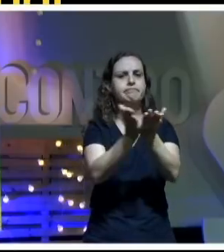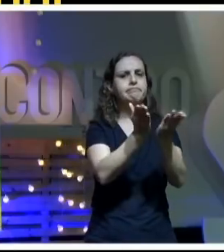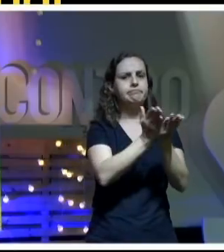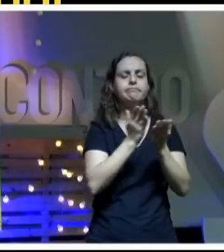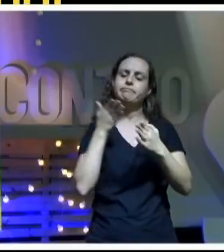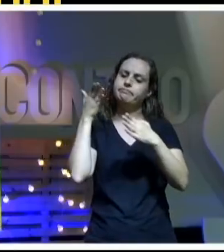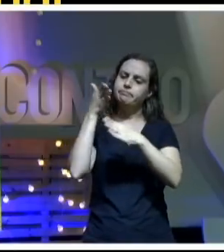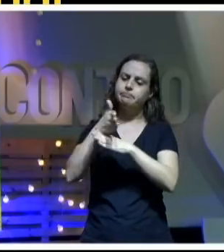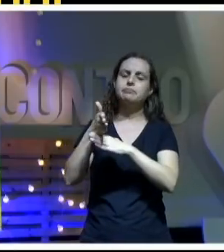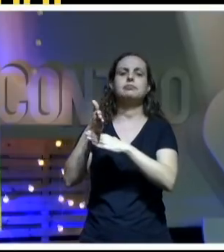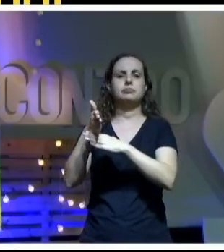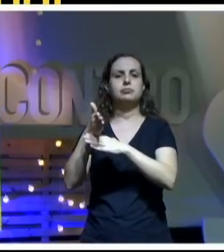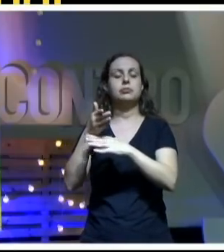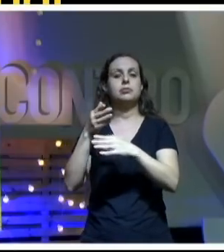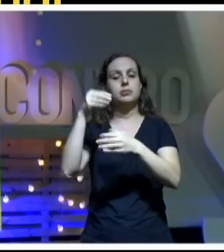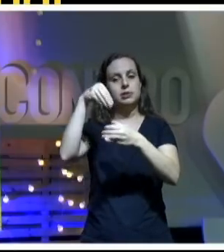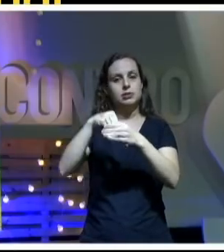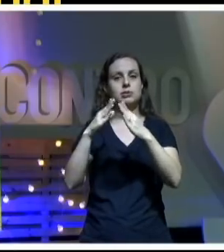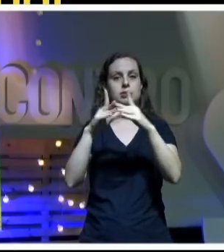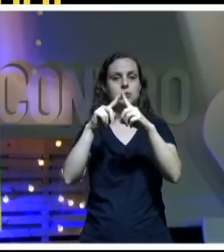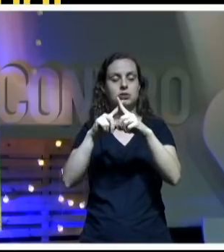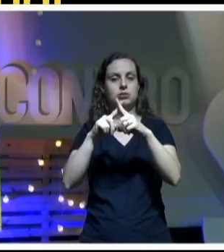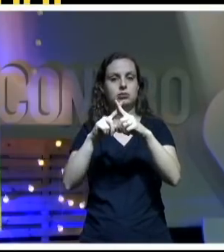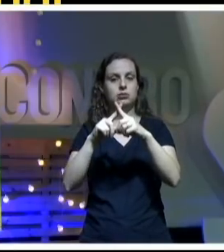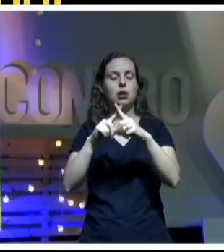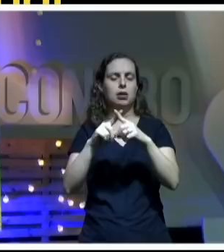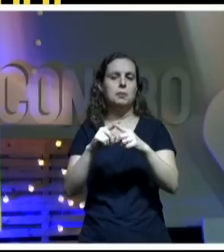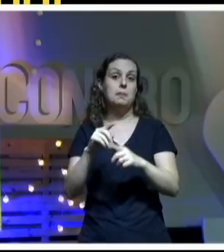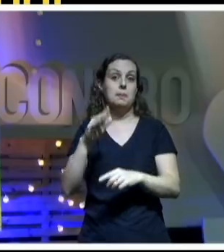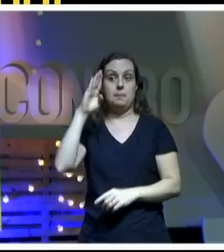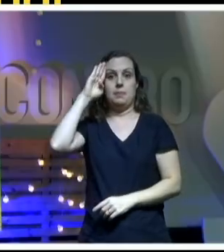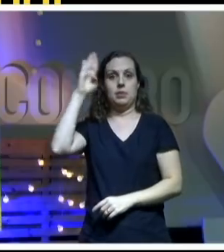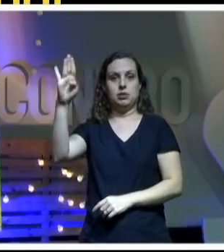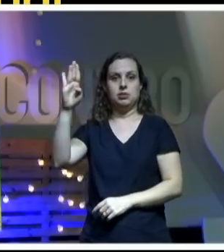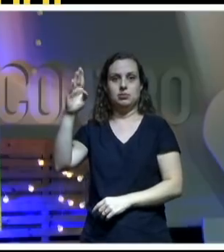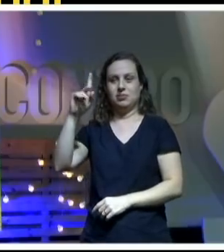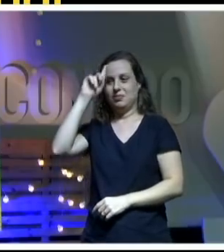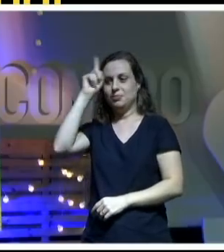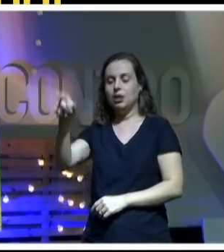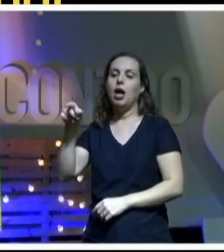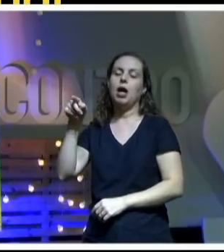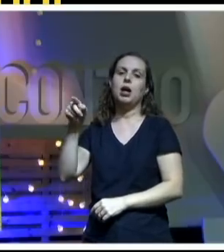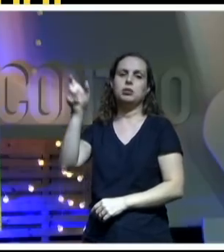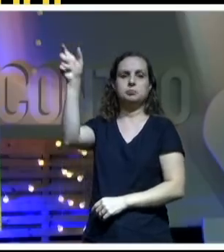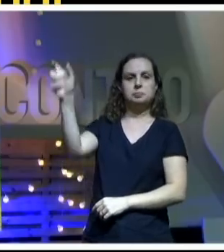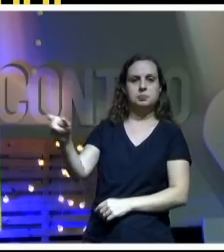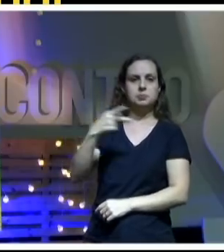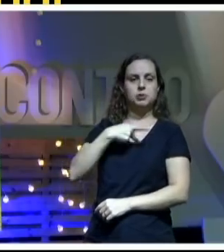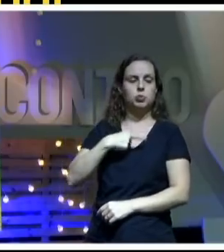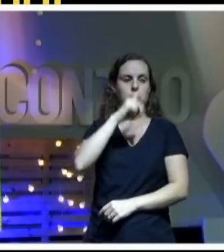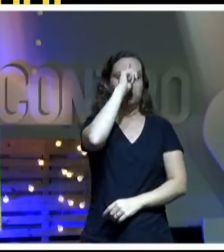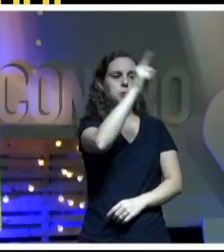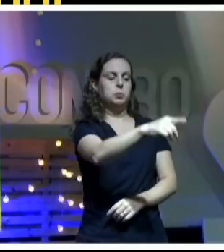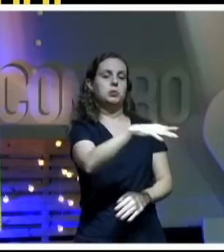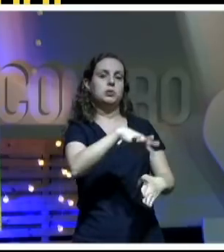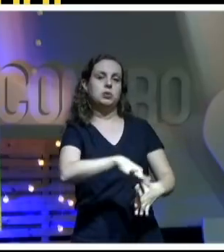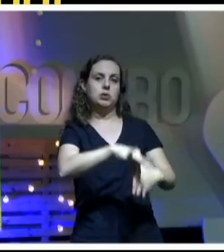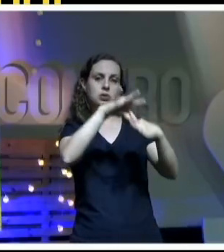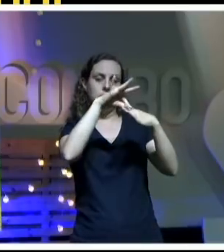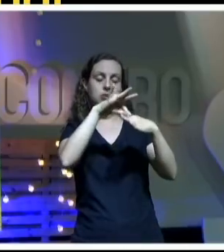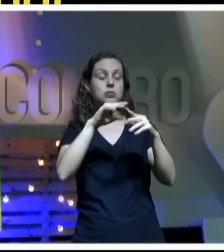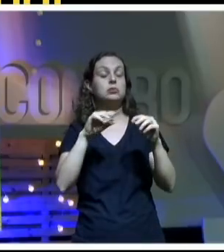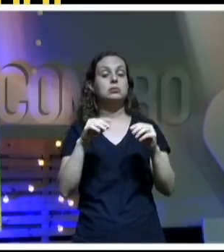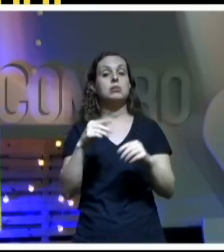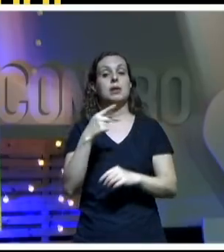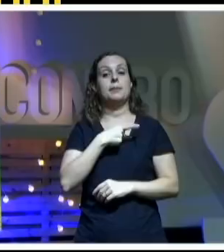cristo é claro não se refere só os líderes ordenados a função específica do pastor é